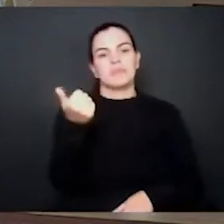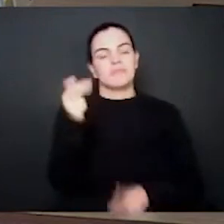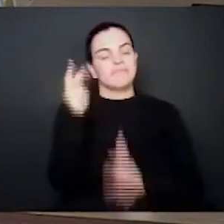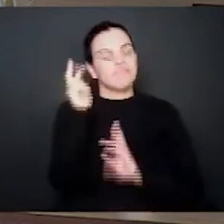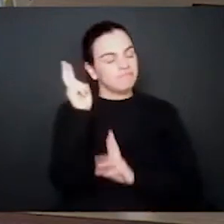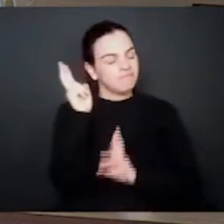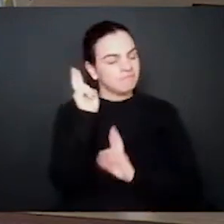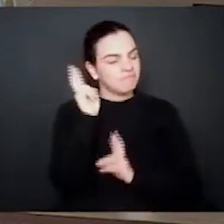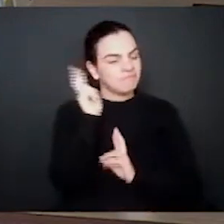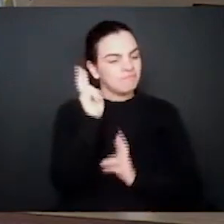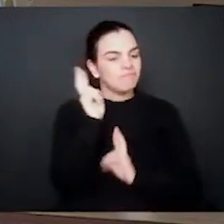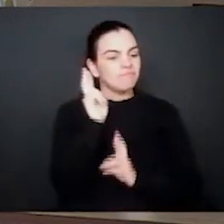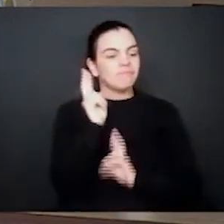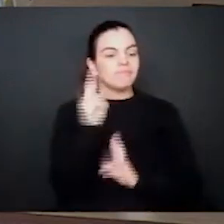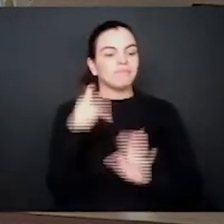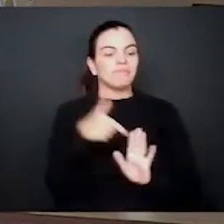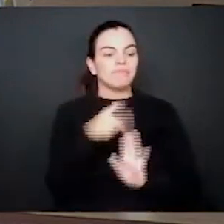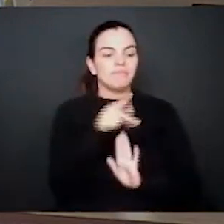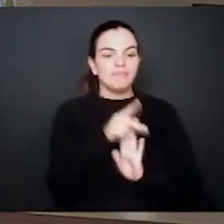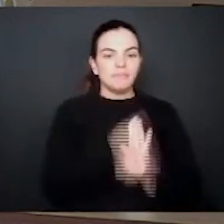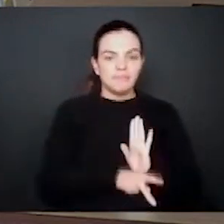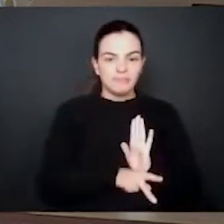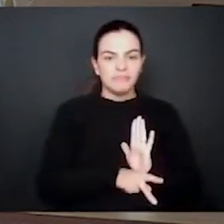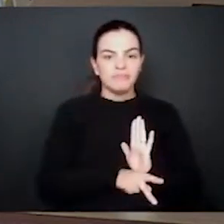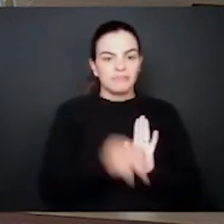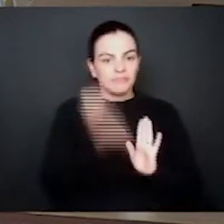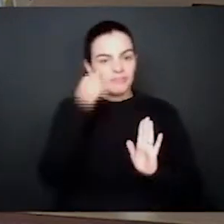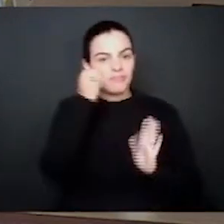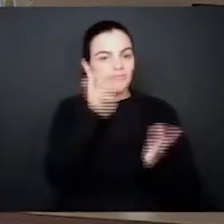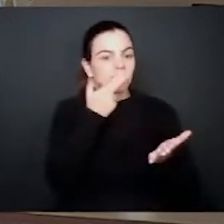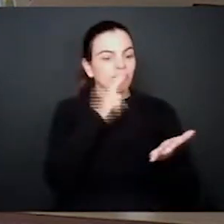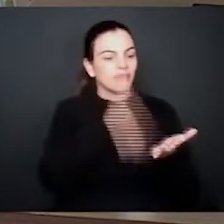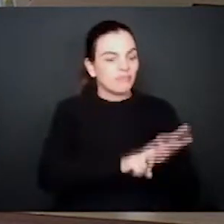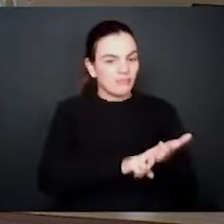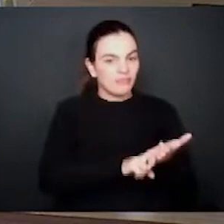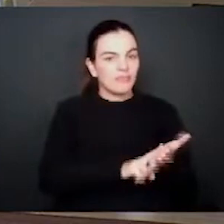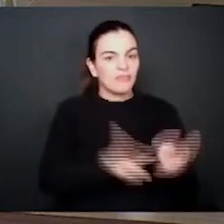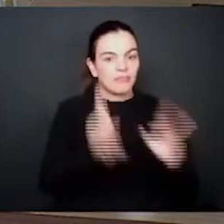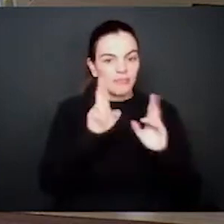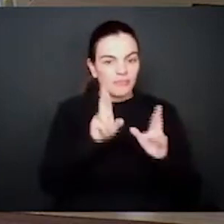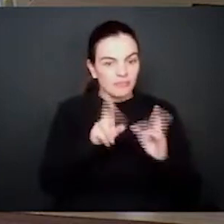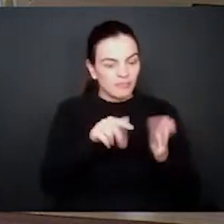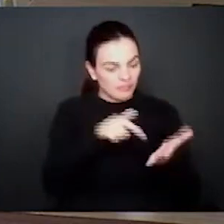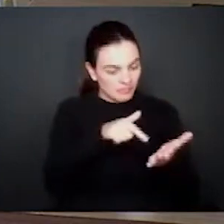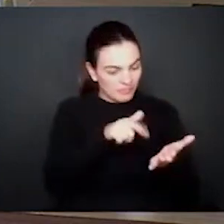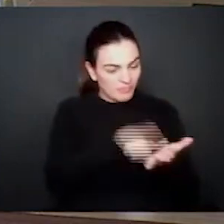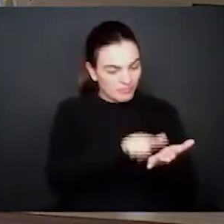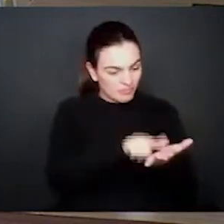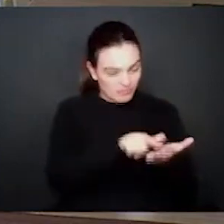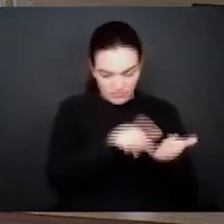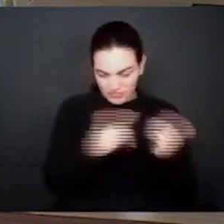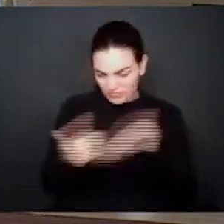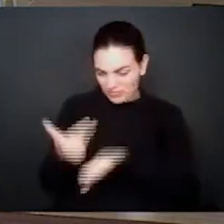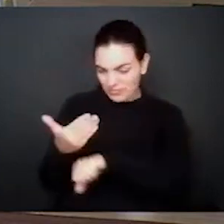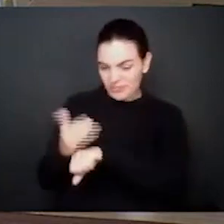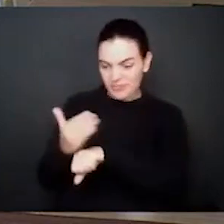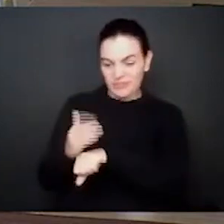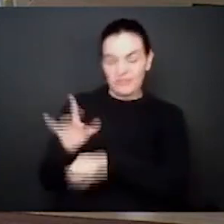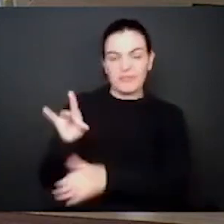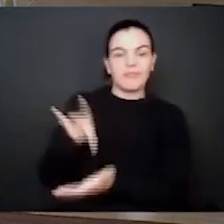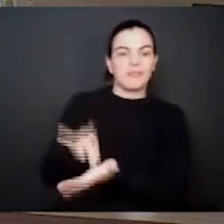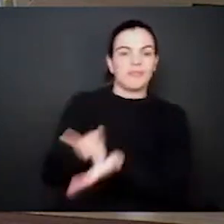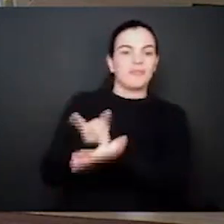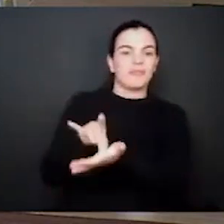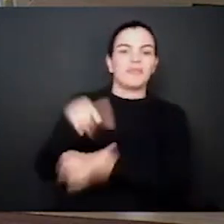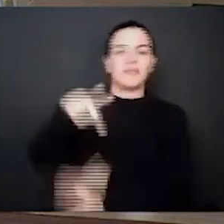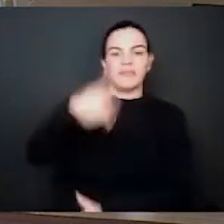que esse projeto não seja uma carta de intenções e vire uma prática sendo realizada aqui no município de Curitiba. Esse é